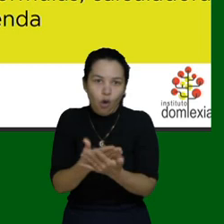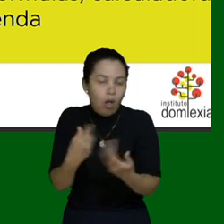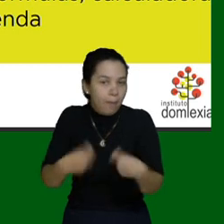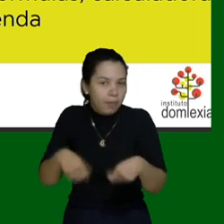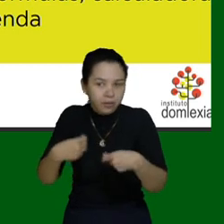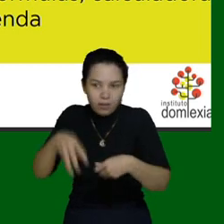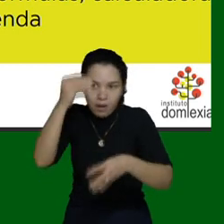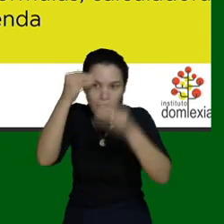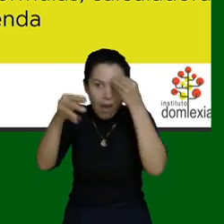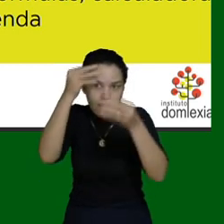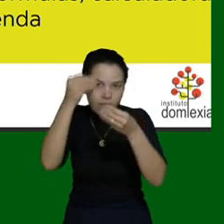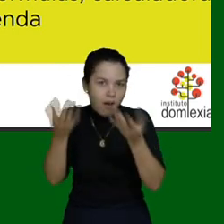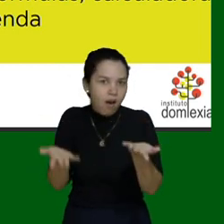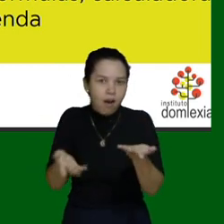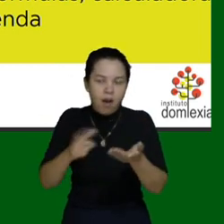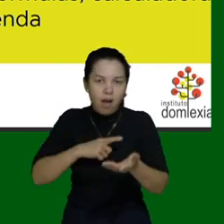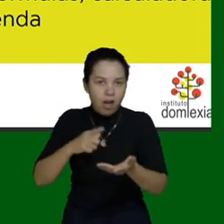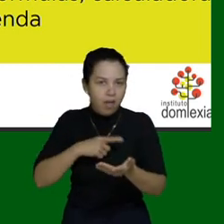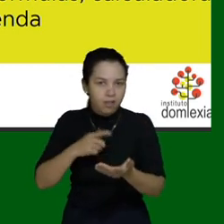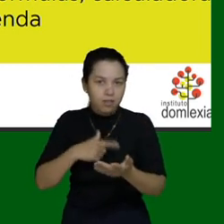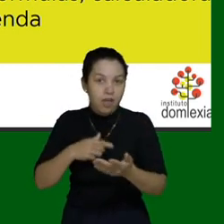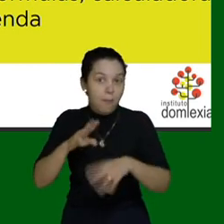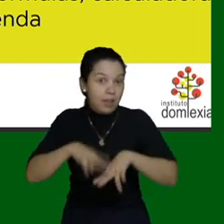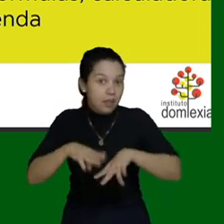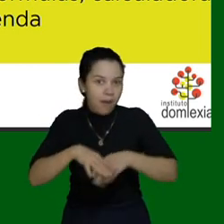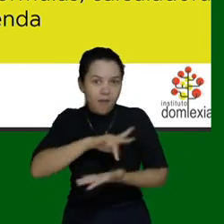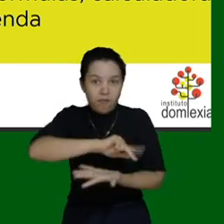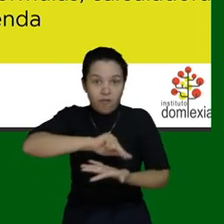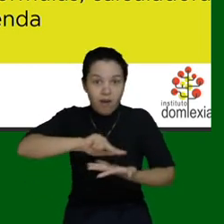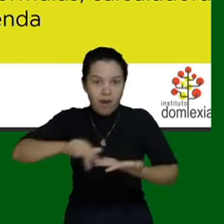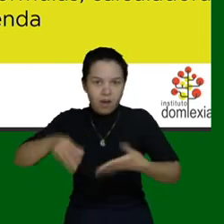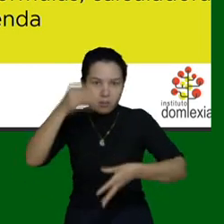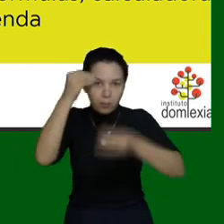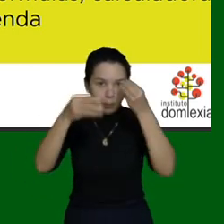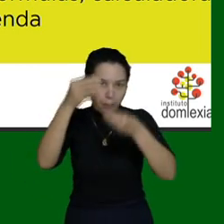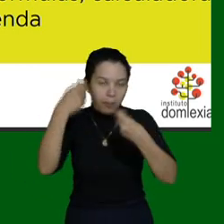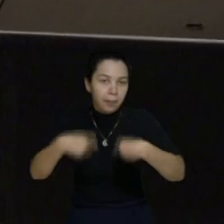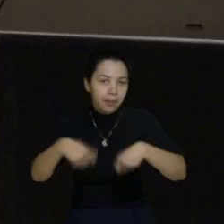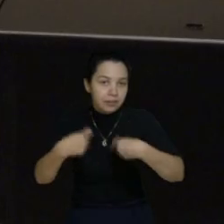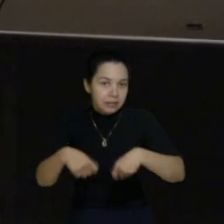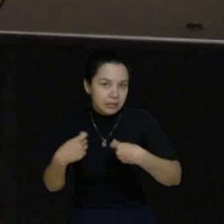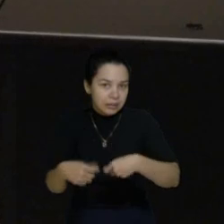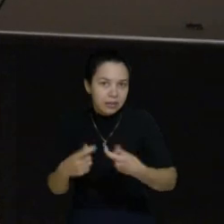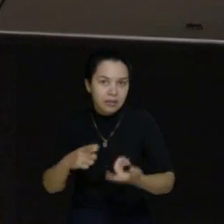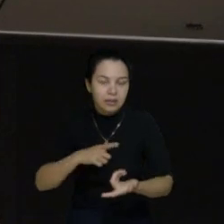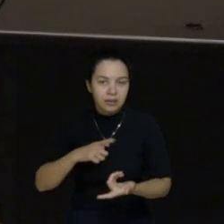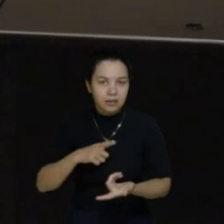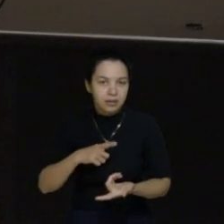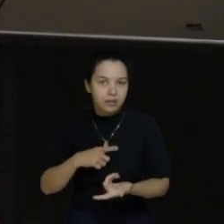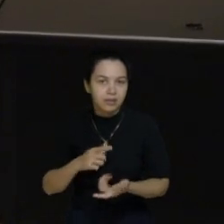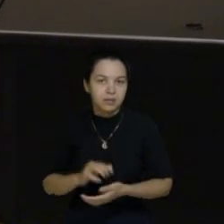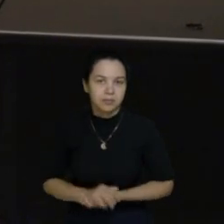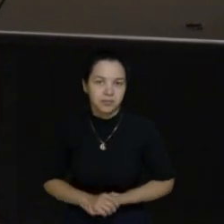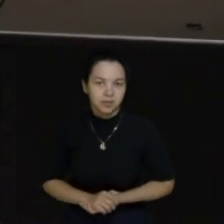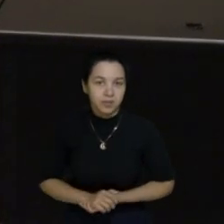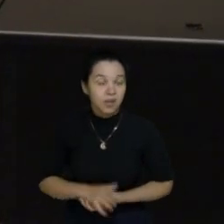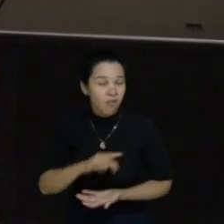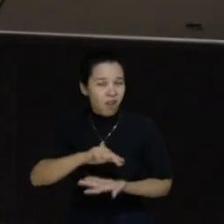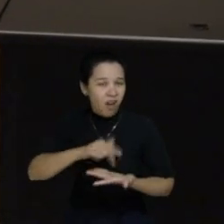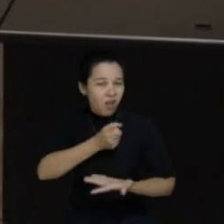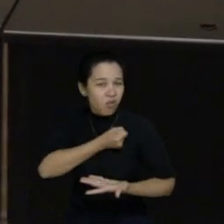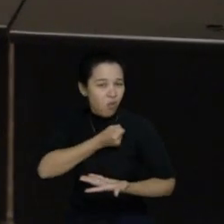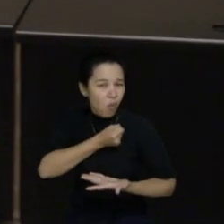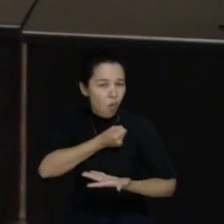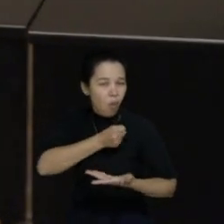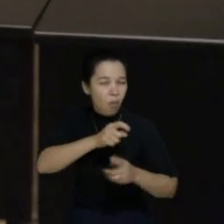e tabuada etc e tal então tudo fórmulas eu deveria deixar usar porque o